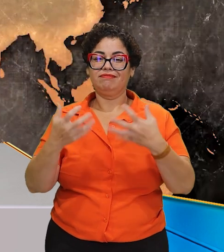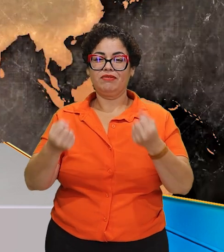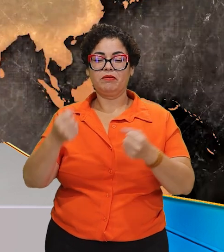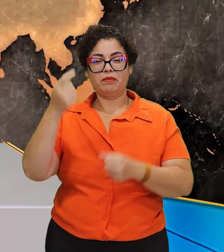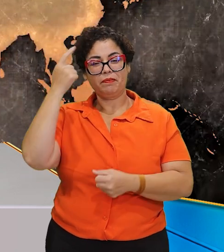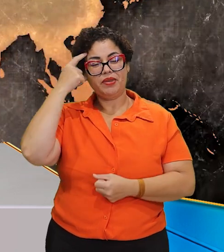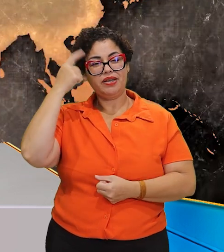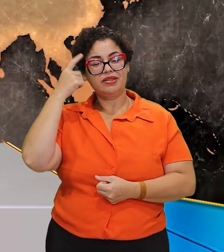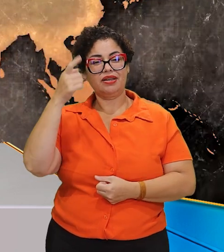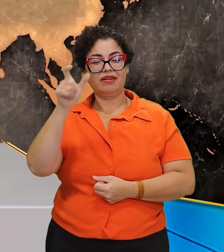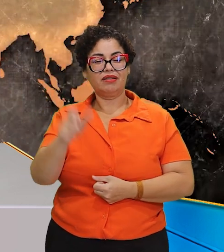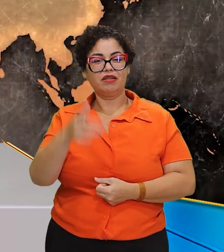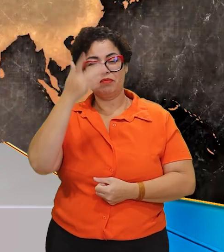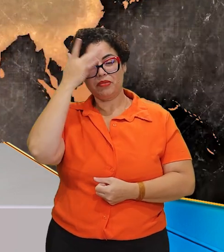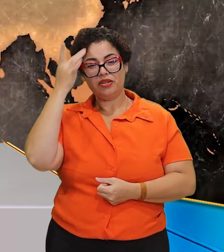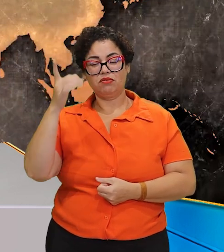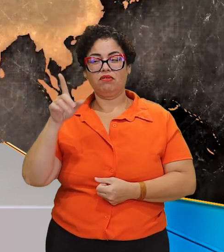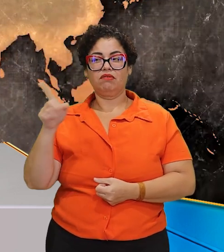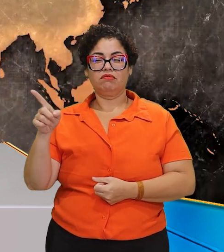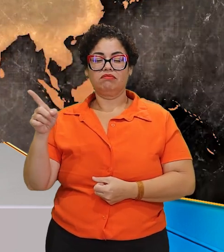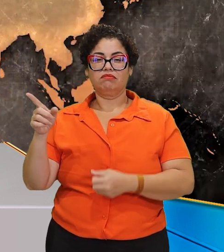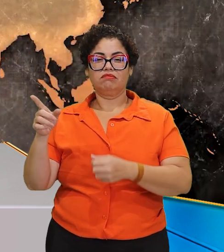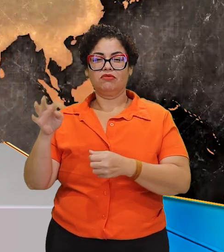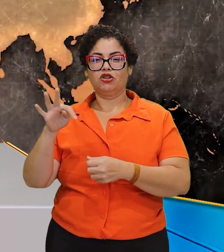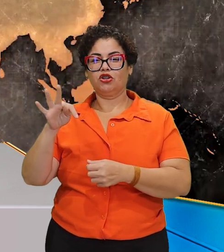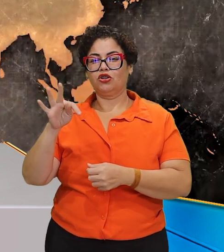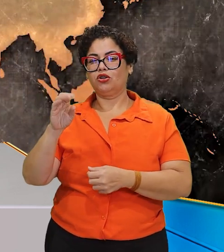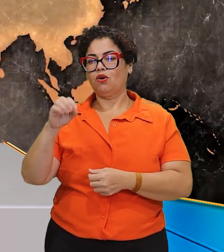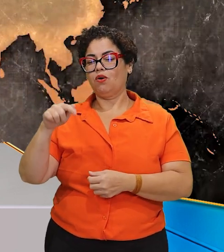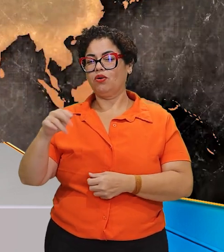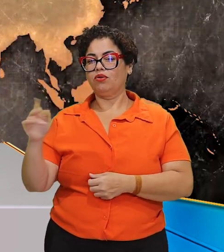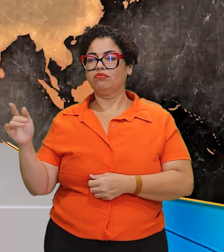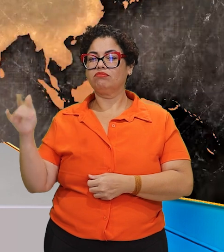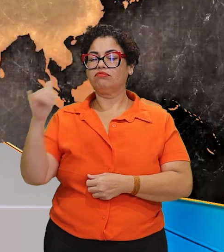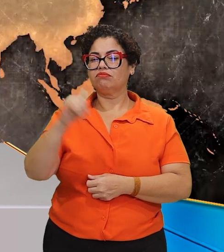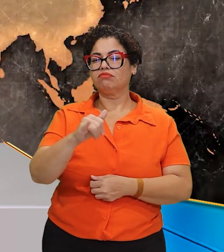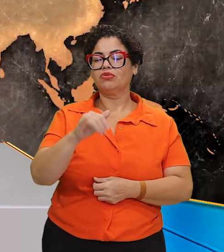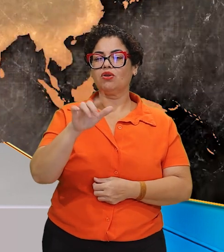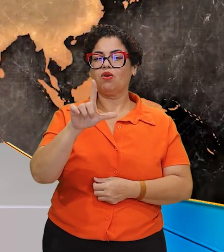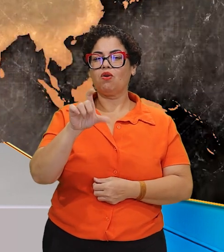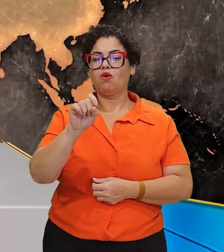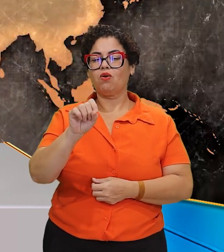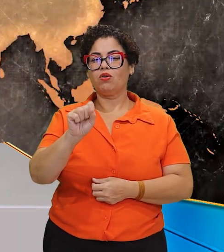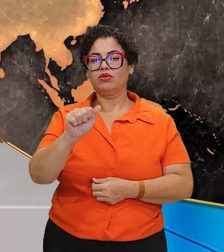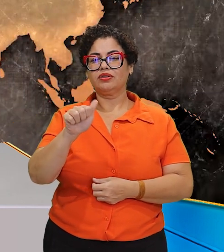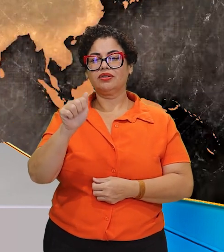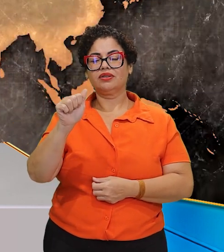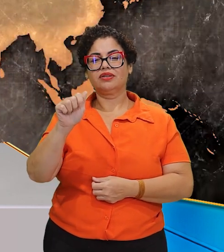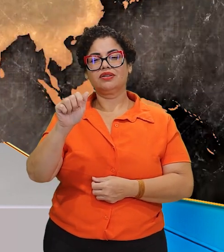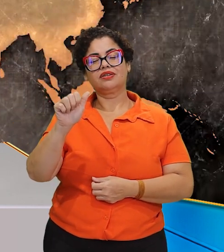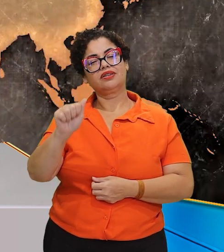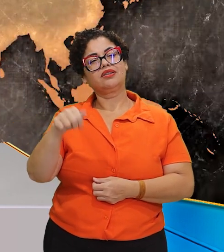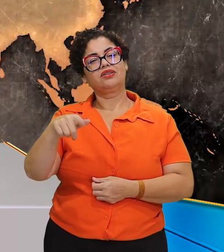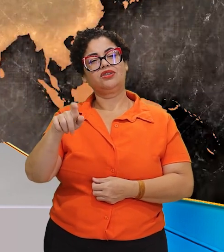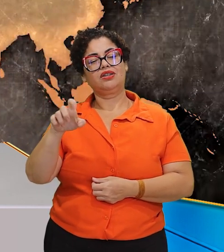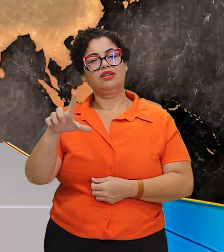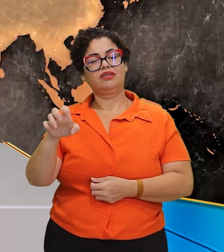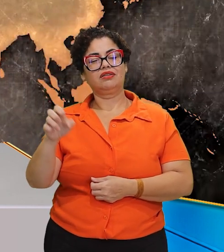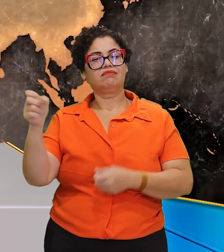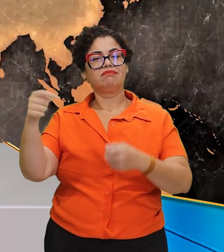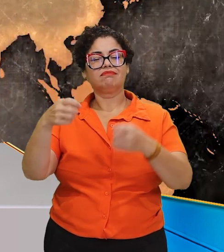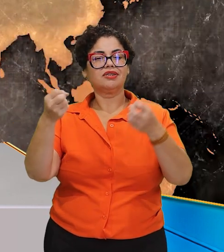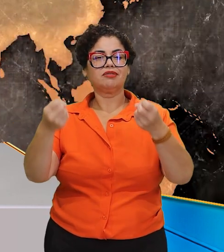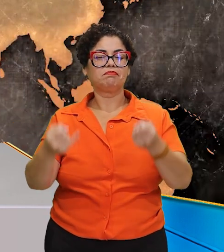naquela situação onde a pessoa sai de Tóquio e vai para Los Angeles. Certo. Vamos usar um exemplo melhor